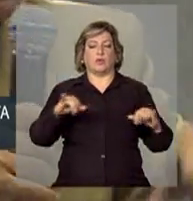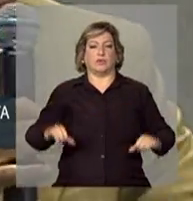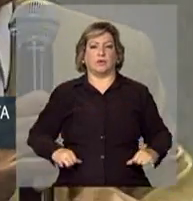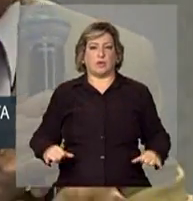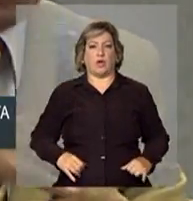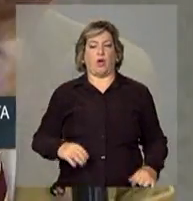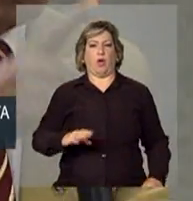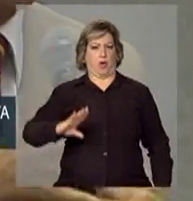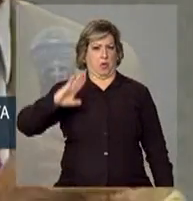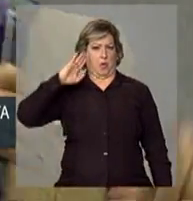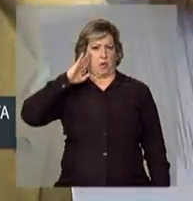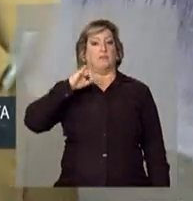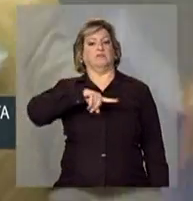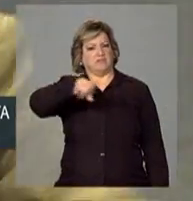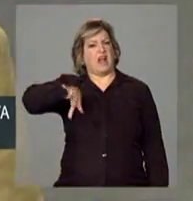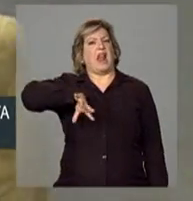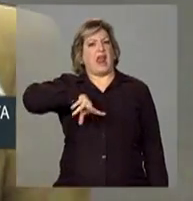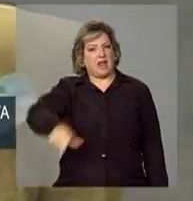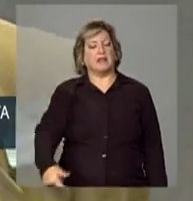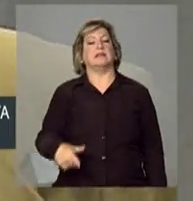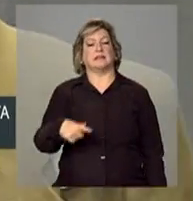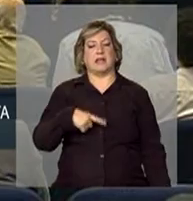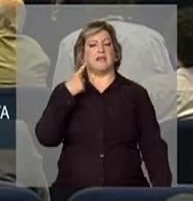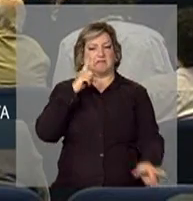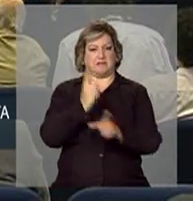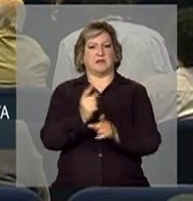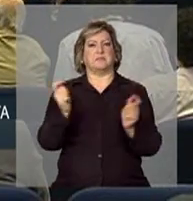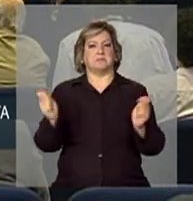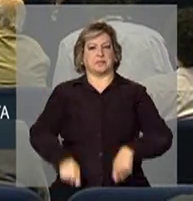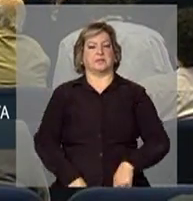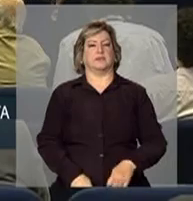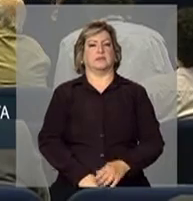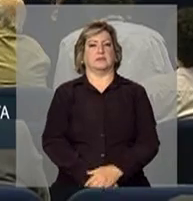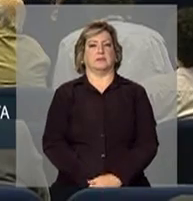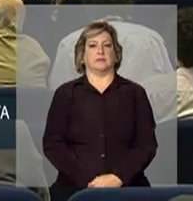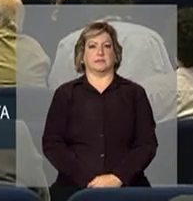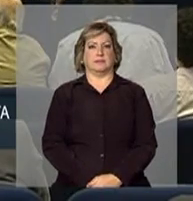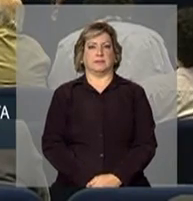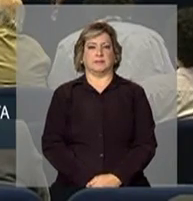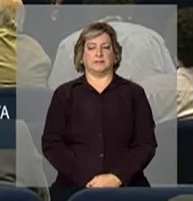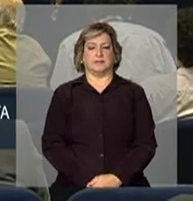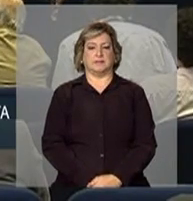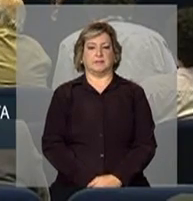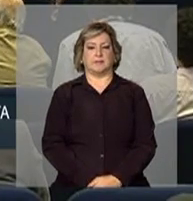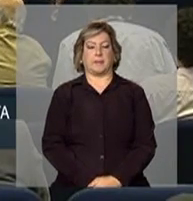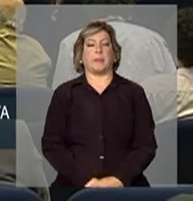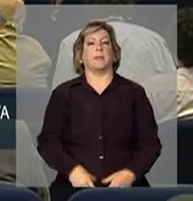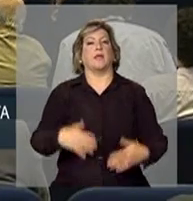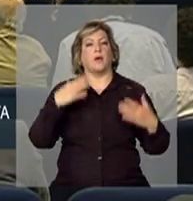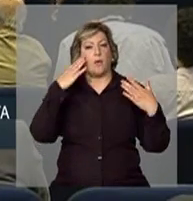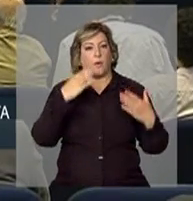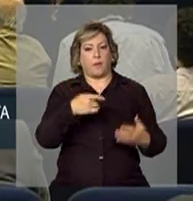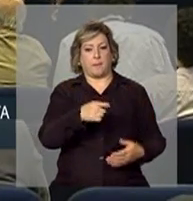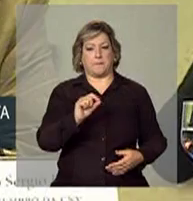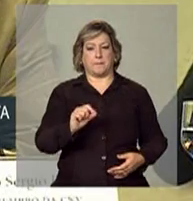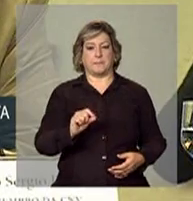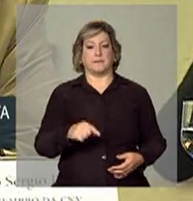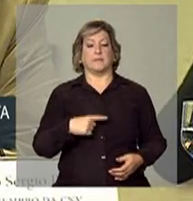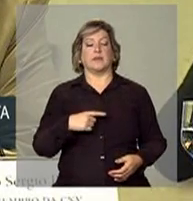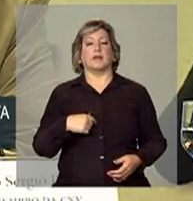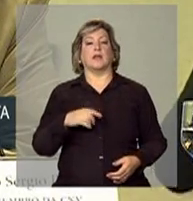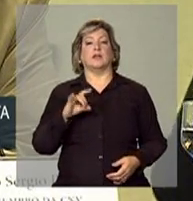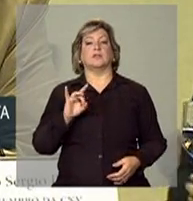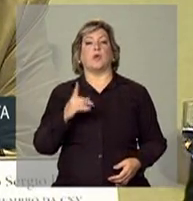oficiais generais ladrões, nessa pesquisa histórica. Obrigado. Obrigadíssimo, Modesto. É